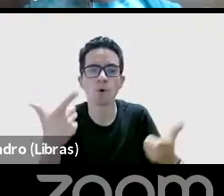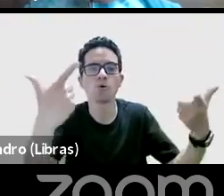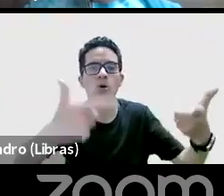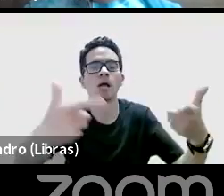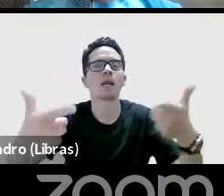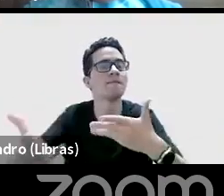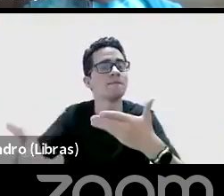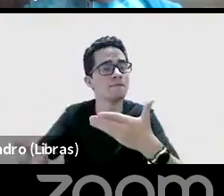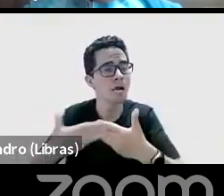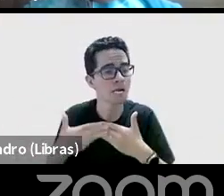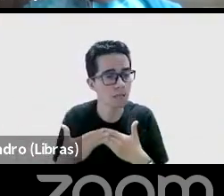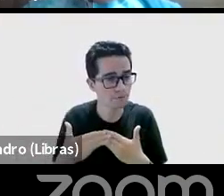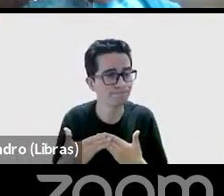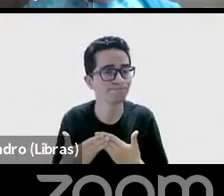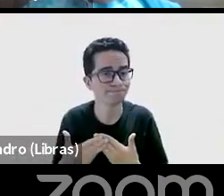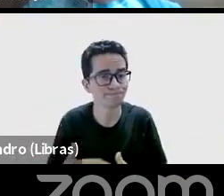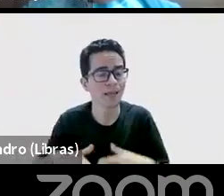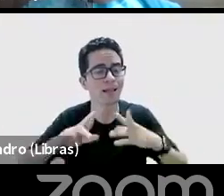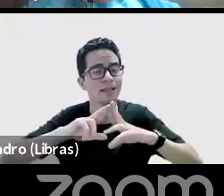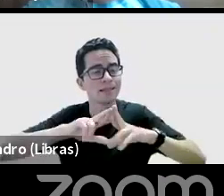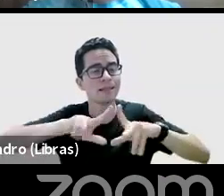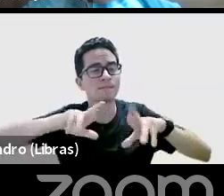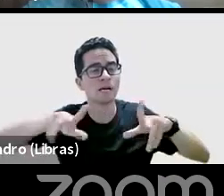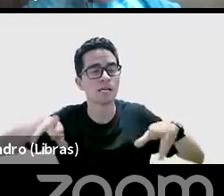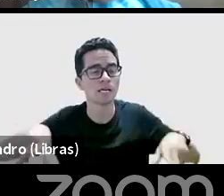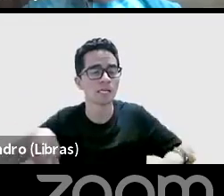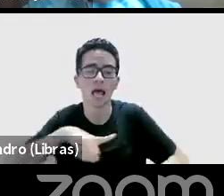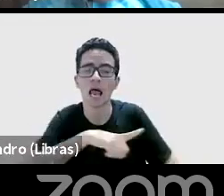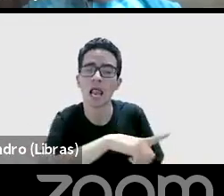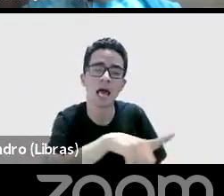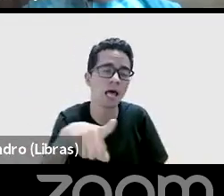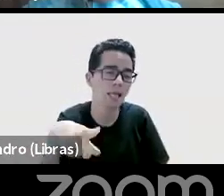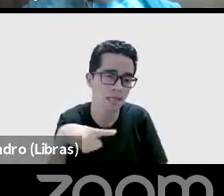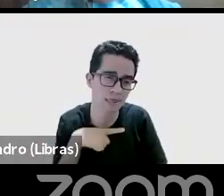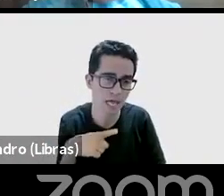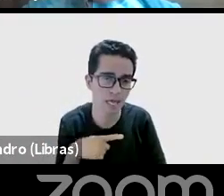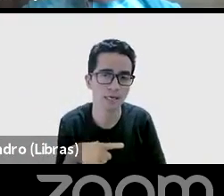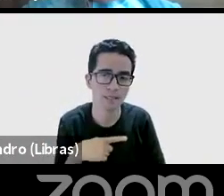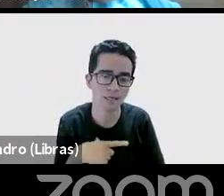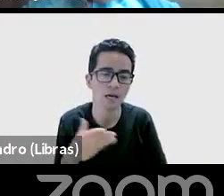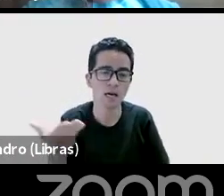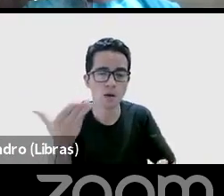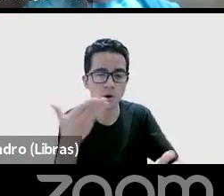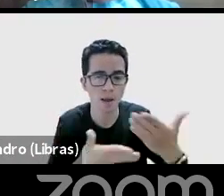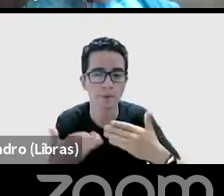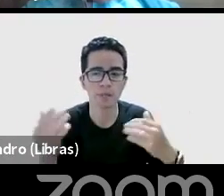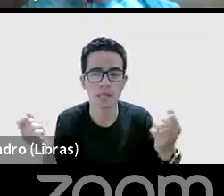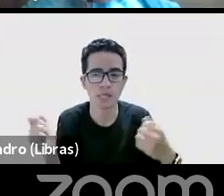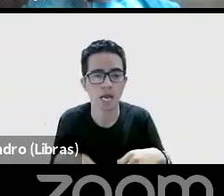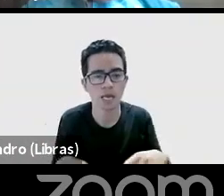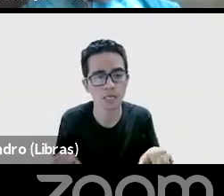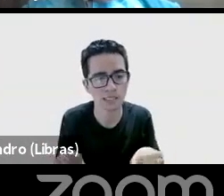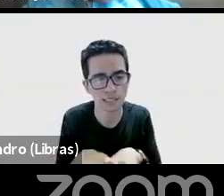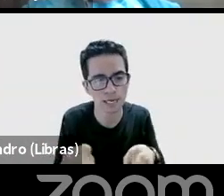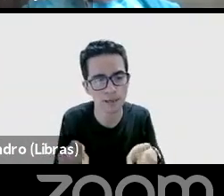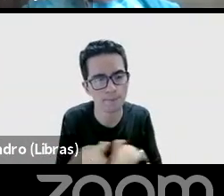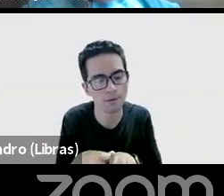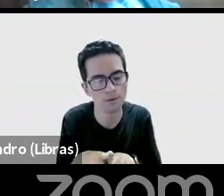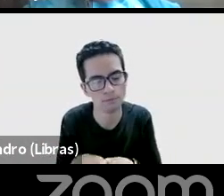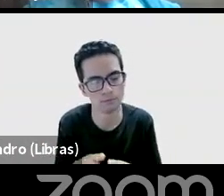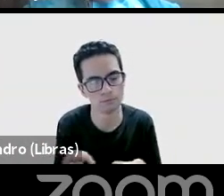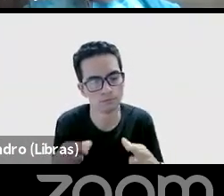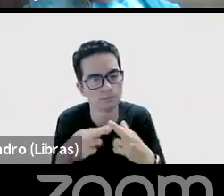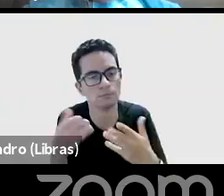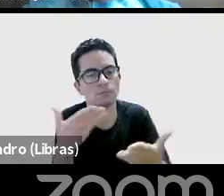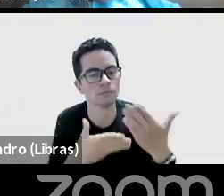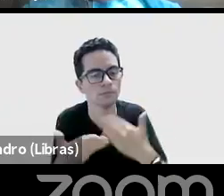né? Ou seja, os saberes são múltiplos, os saberes são diversos e estão em colaboração, né? Nós trabalhamos em redes de